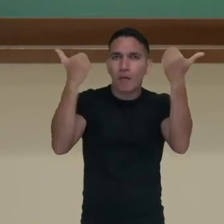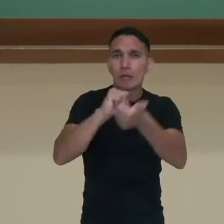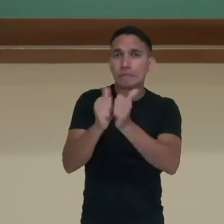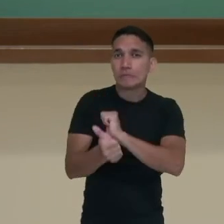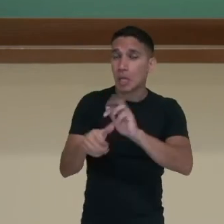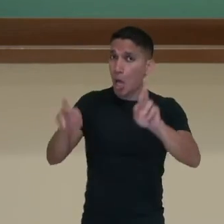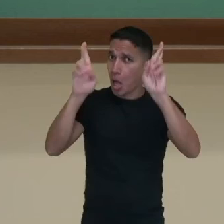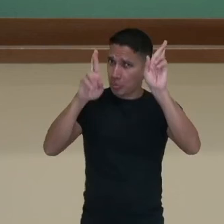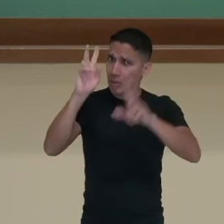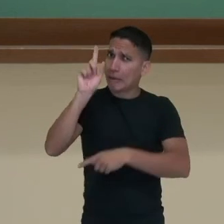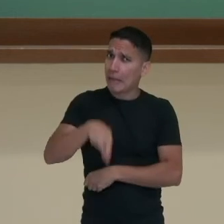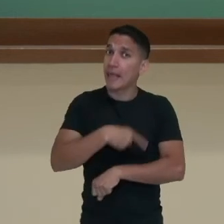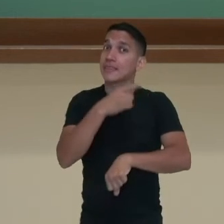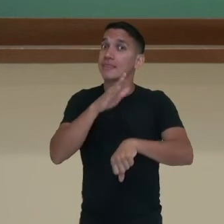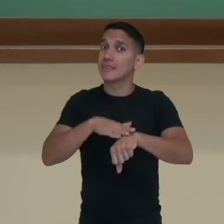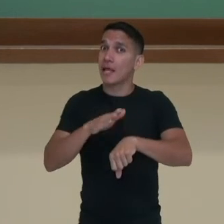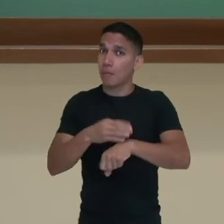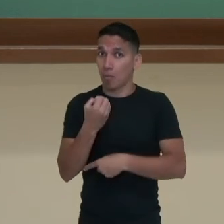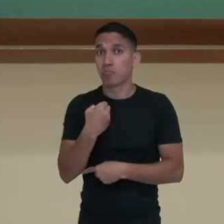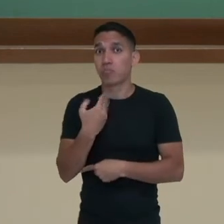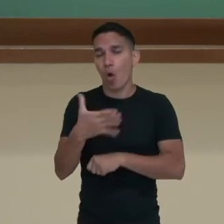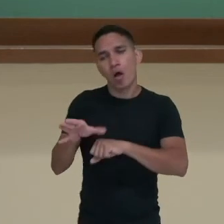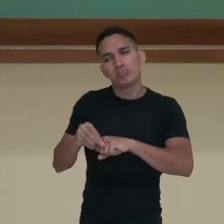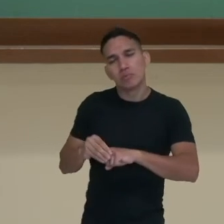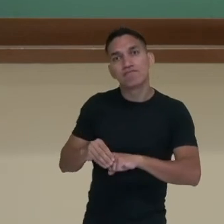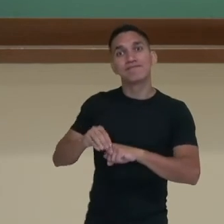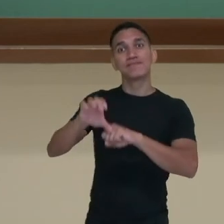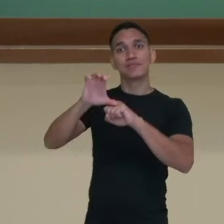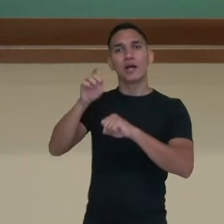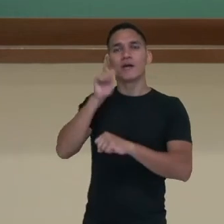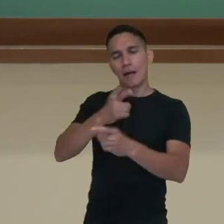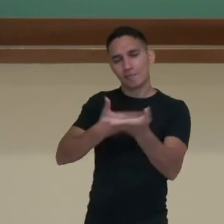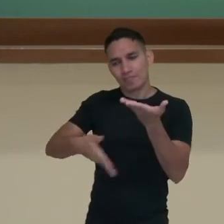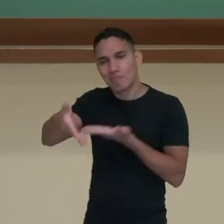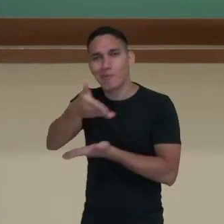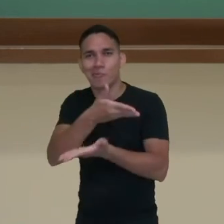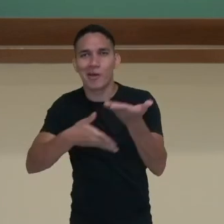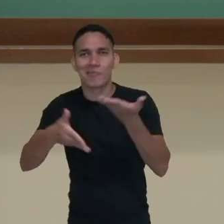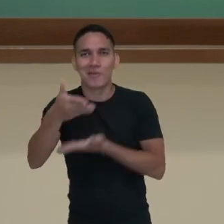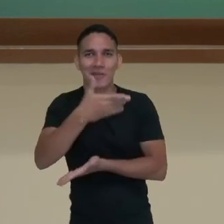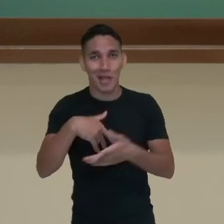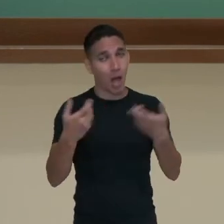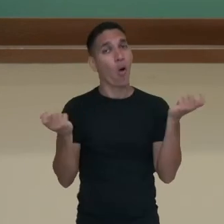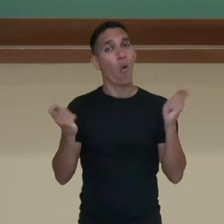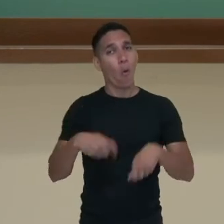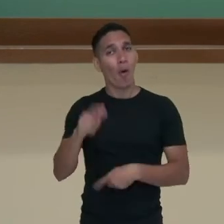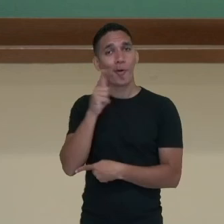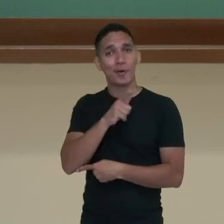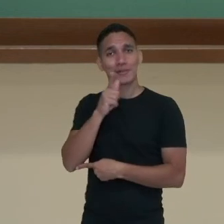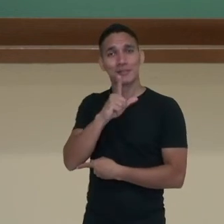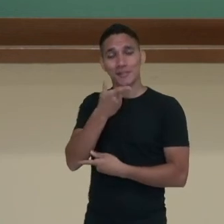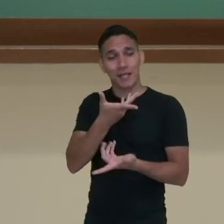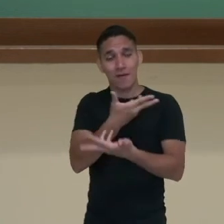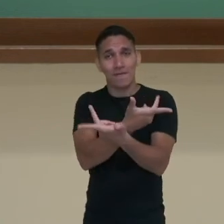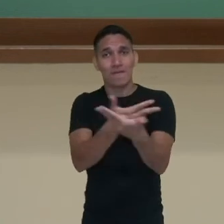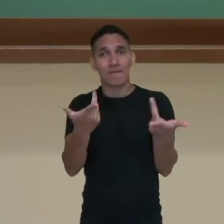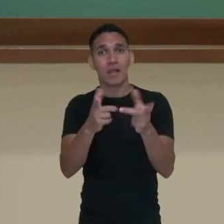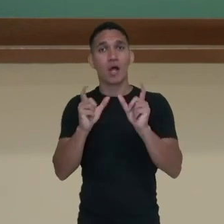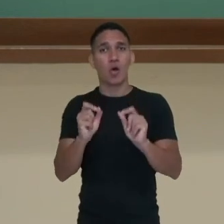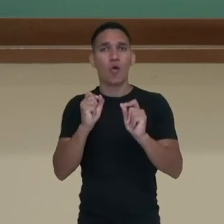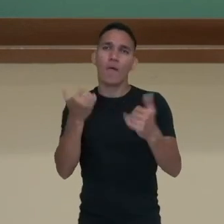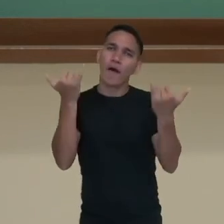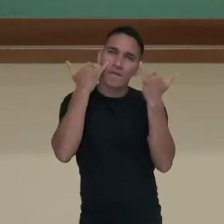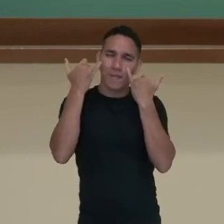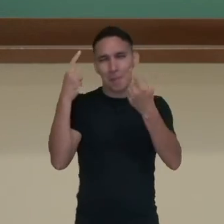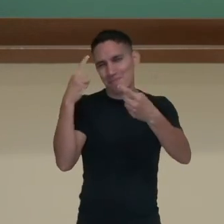tenha sido um tempo de muito aprendizado, né? E que vocês tenham conseguido compartilhar